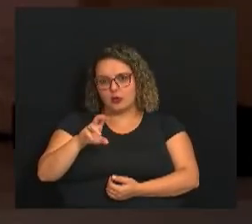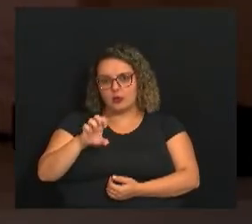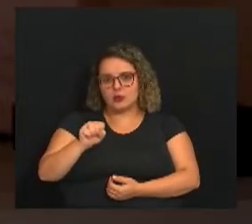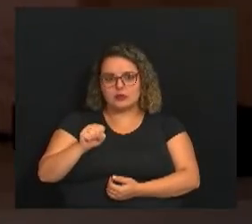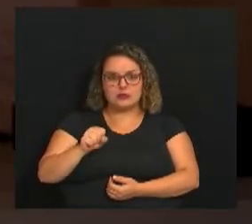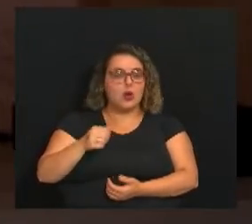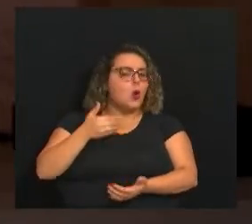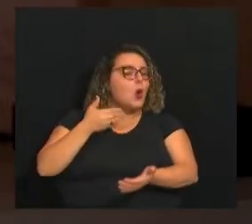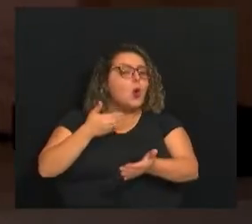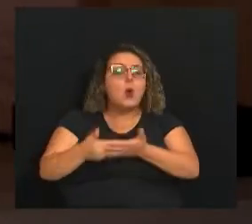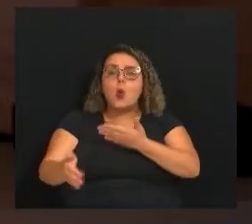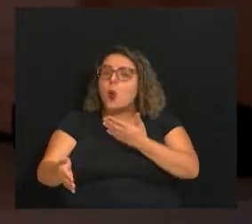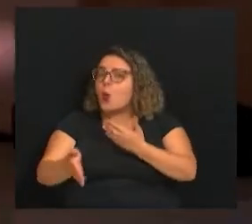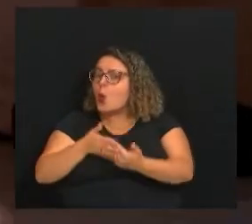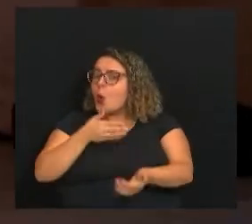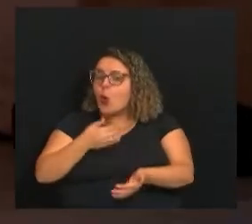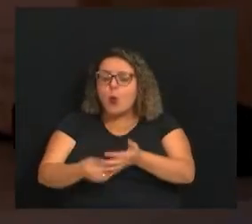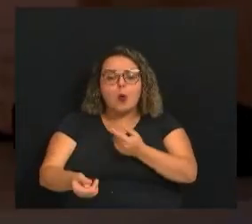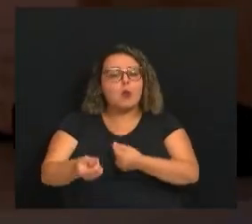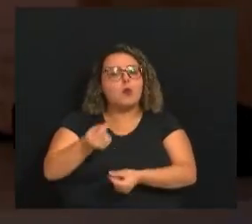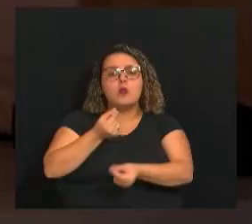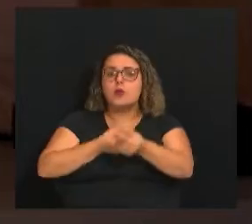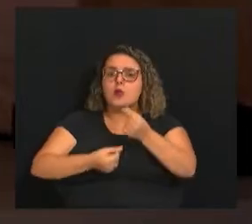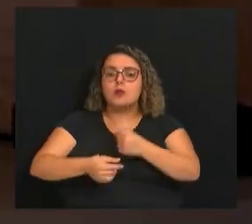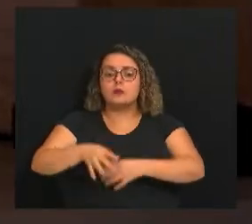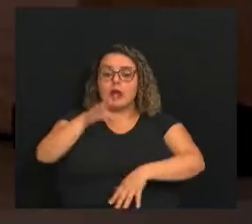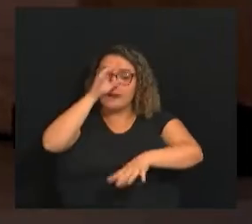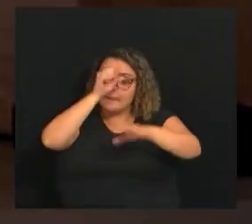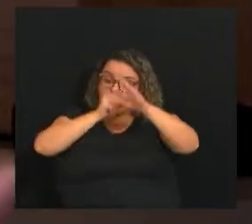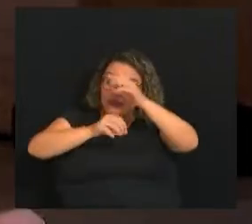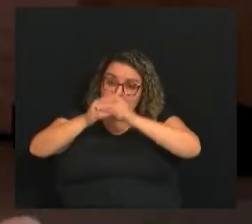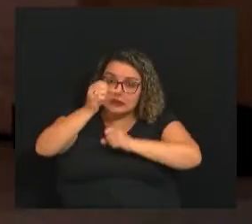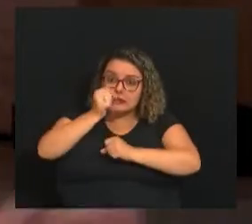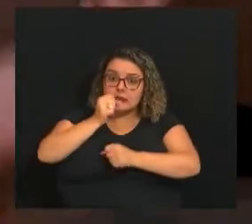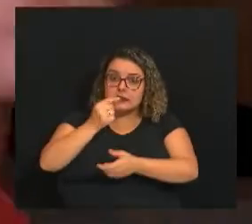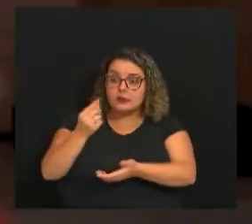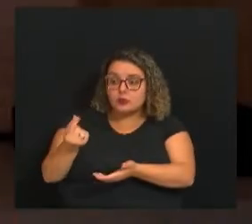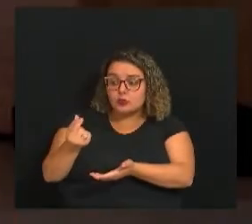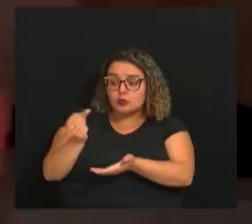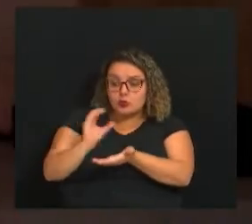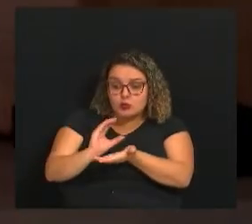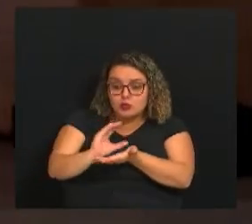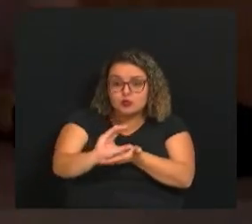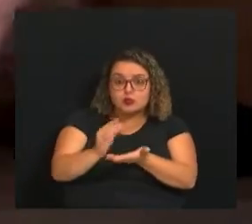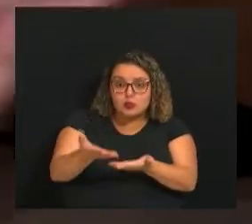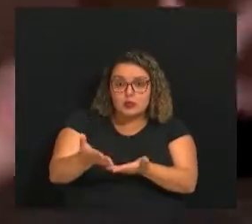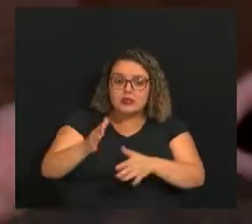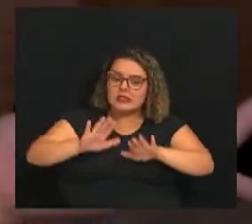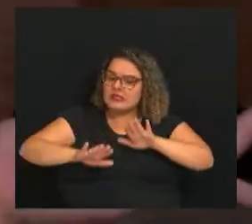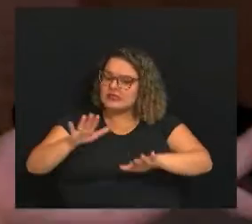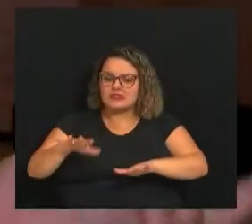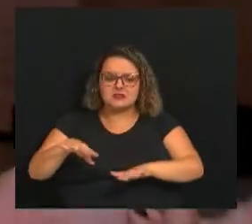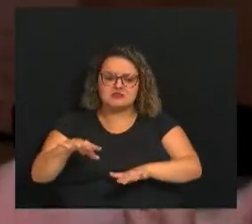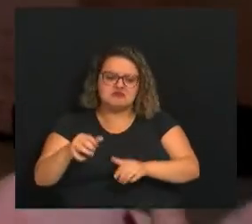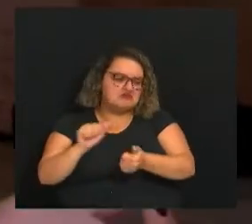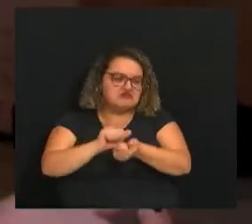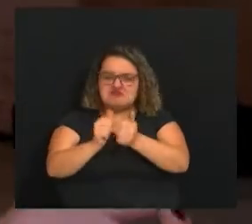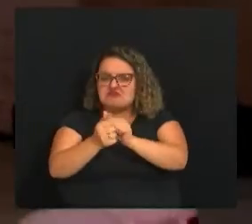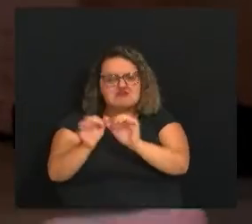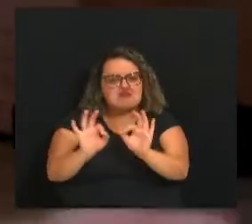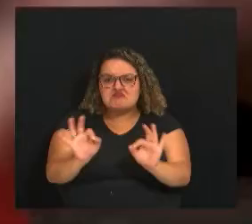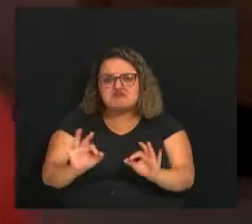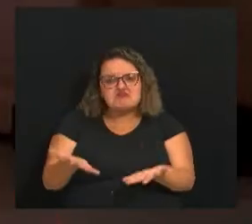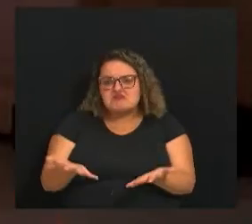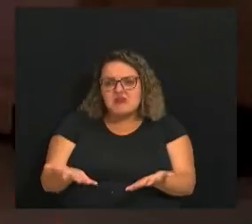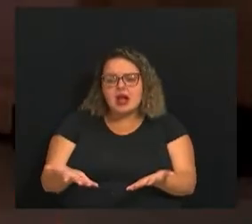malha fina, porque o pessoal está aprendendo a investir, está especulando, às vezes não se enquadra em nenhum outro item de